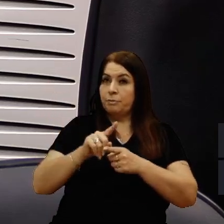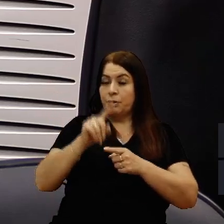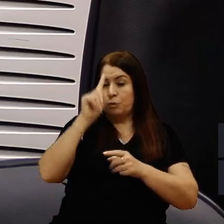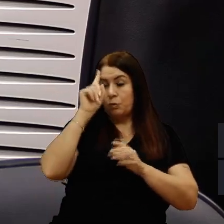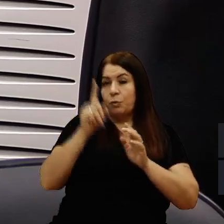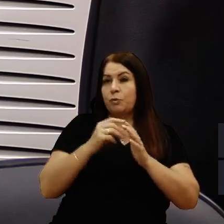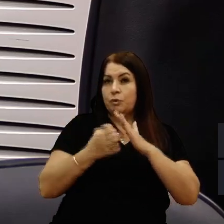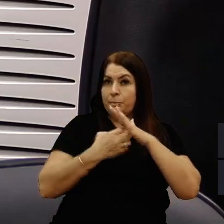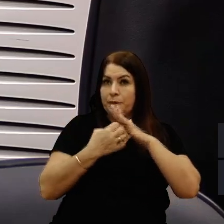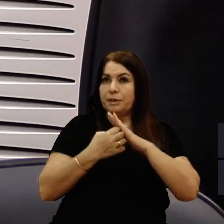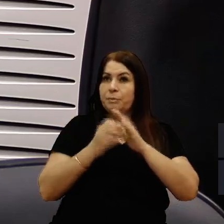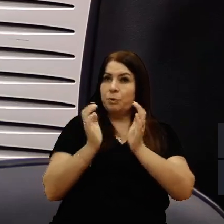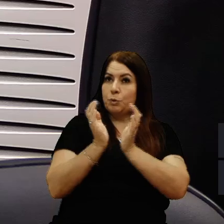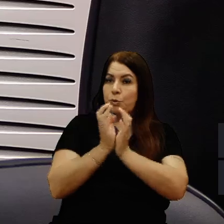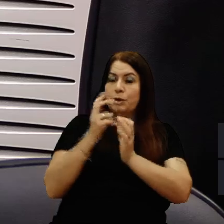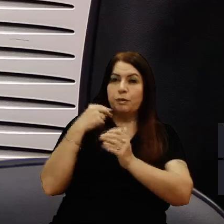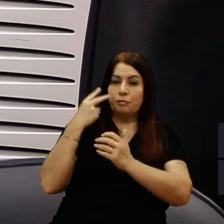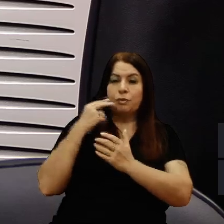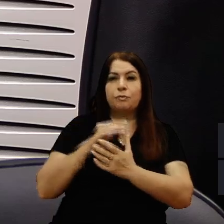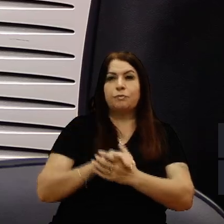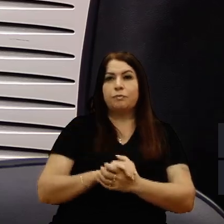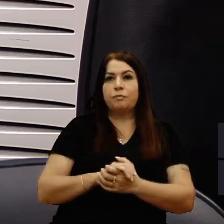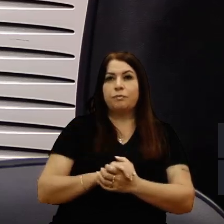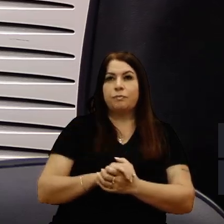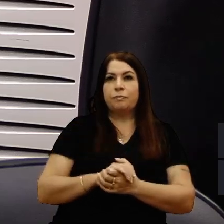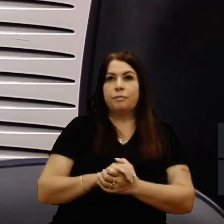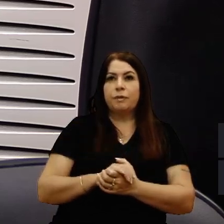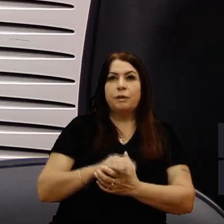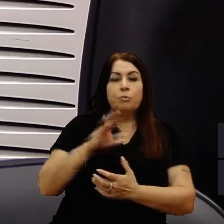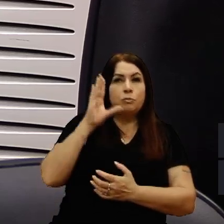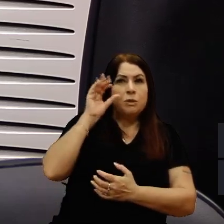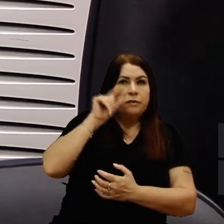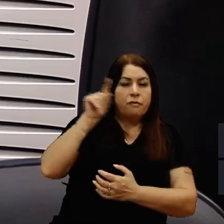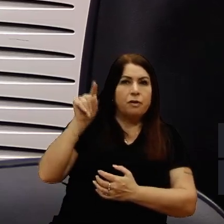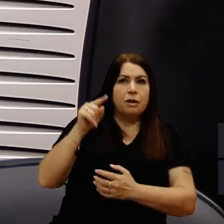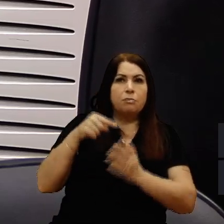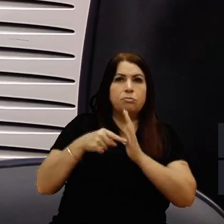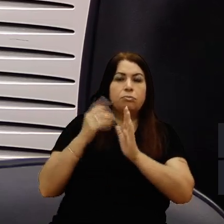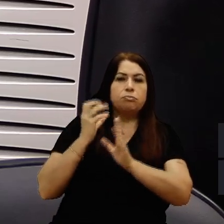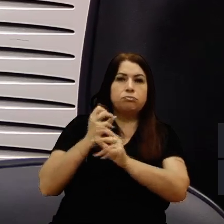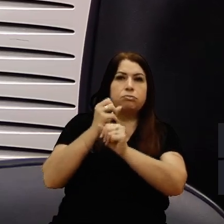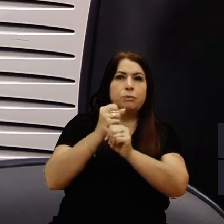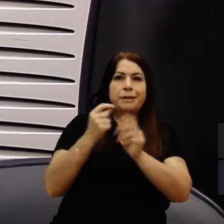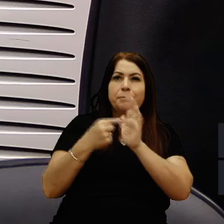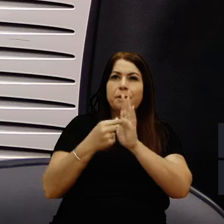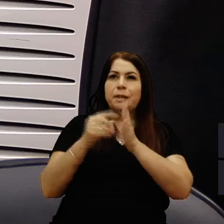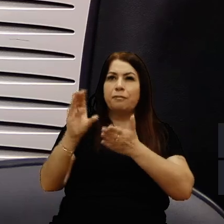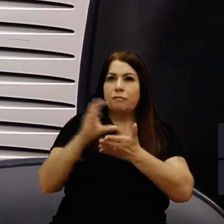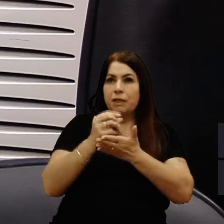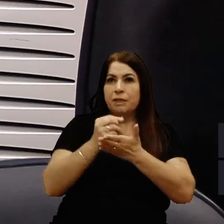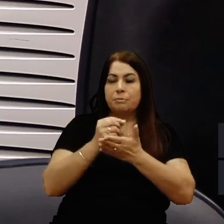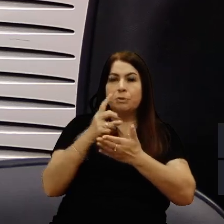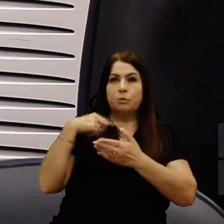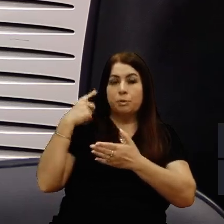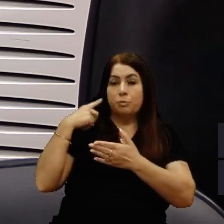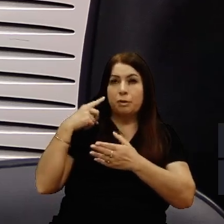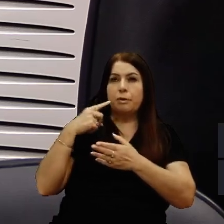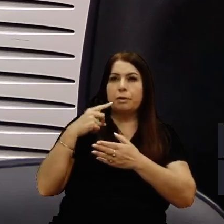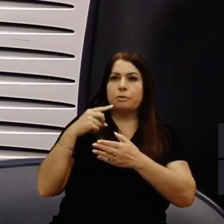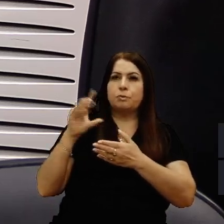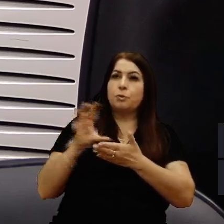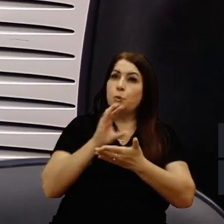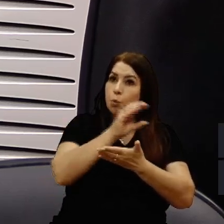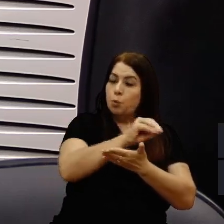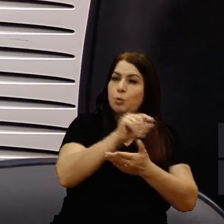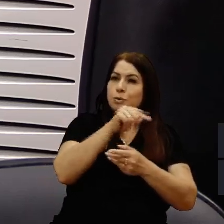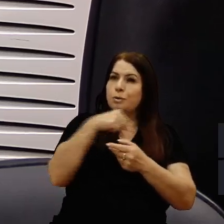empresário e agora como colega vereador, poder observar a sua prestação de contas, principalmente as verbas parlamentares, os recursos destinados